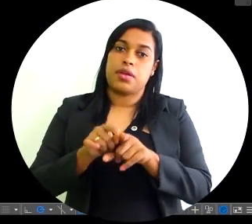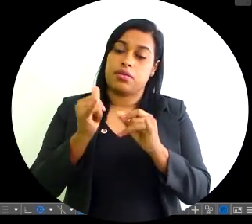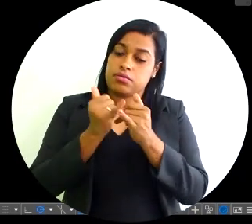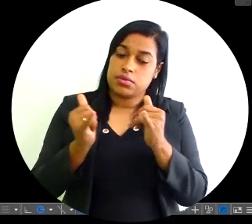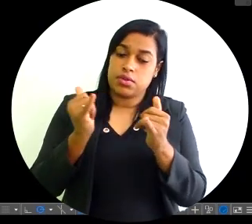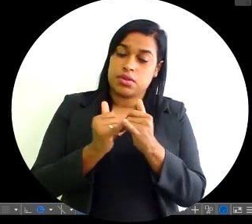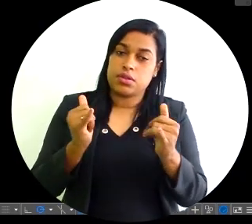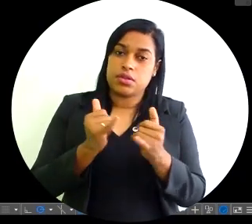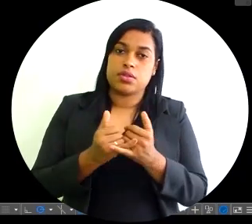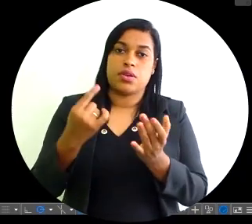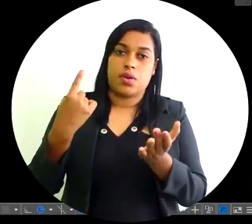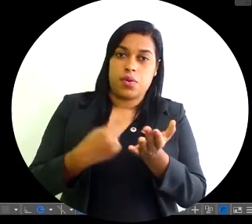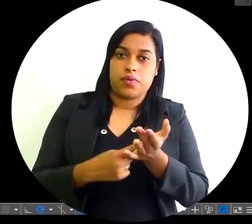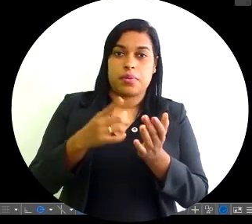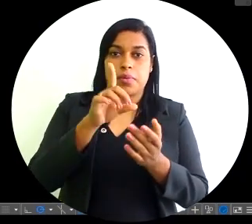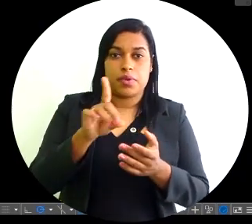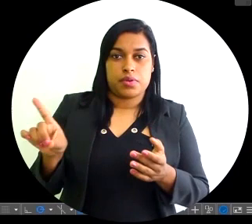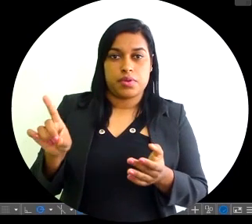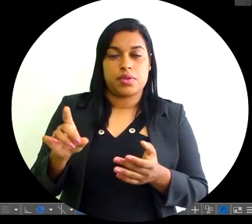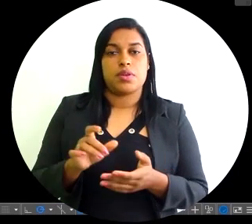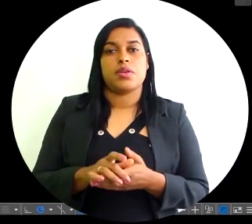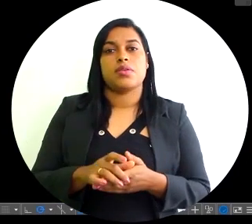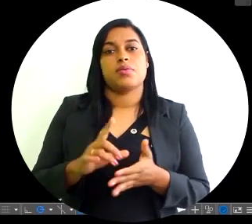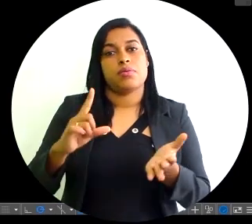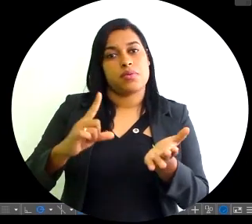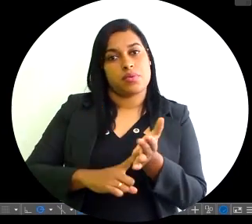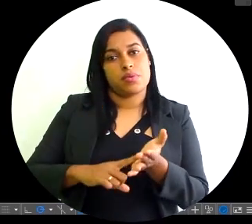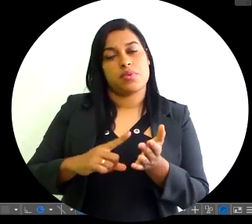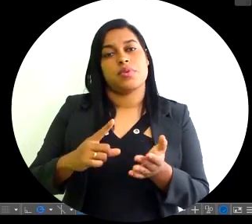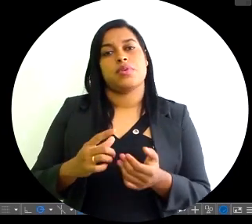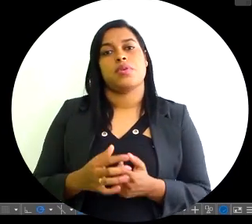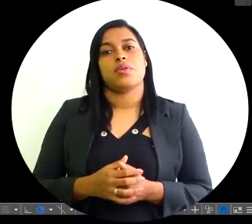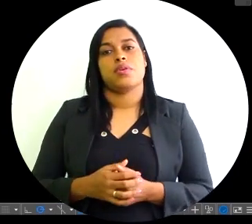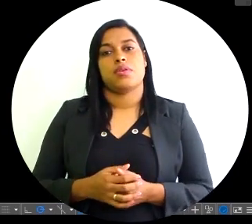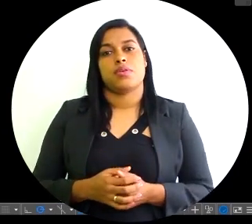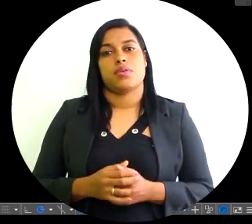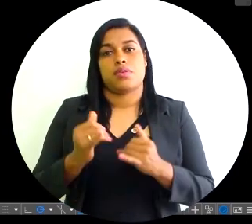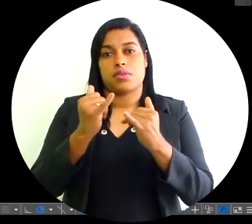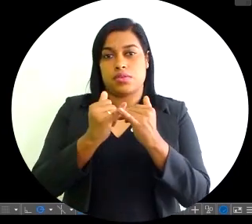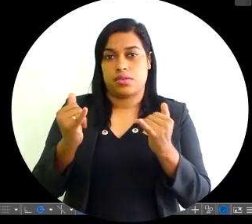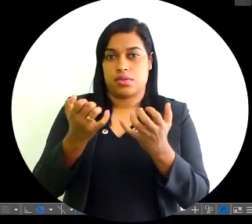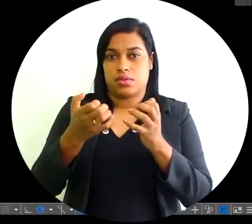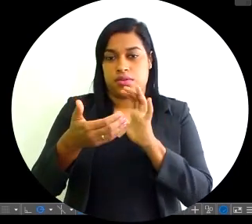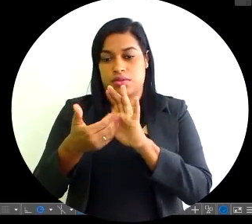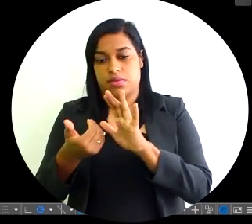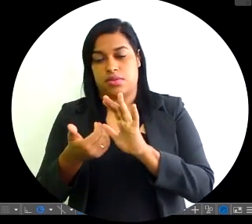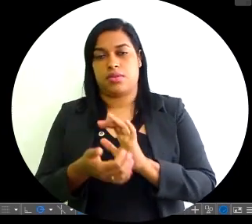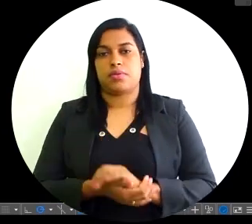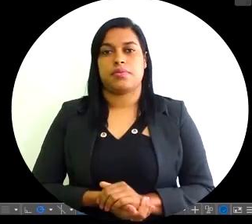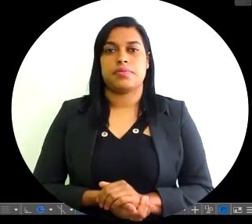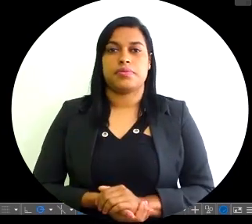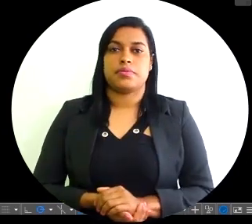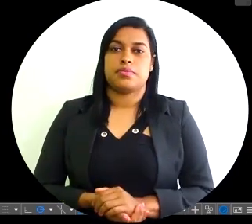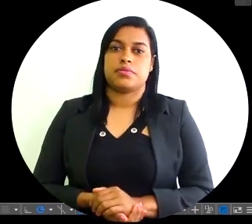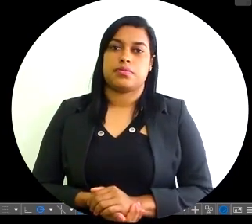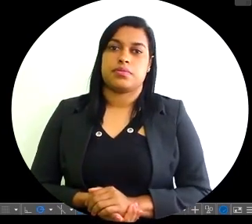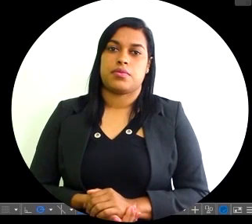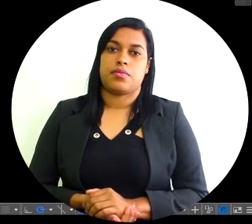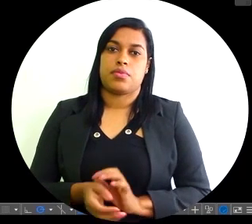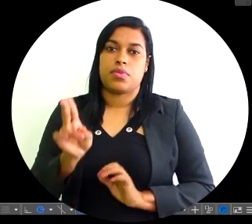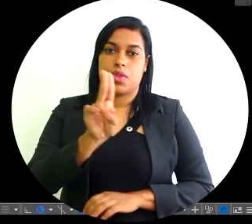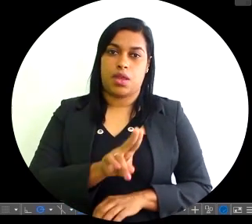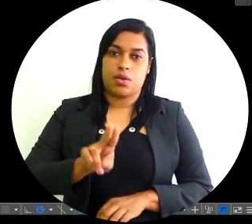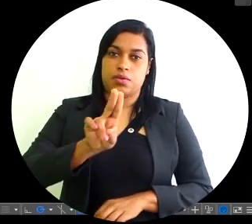caso selecionar essa linha, confirmar com o botão direito do mouse e clicar nessa parte da linha que eu quero retirar.